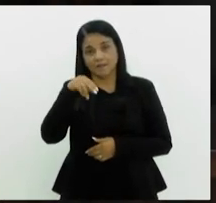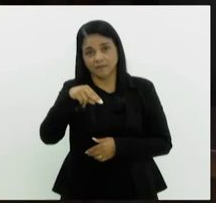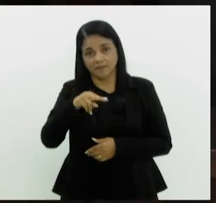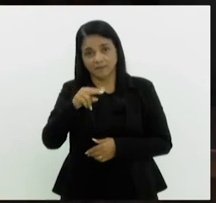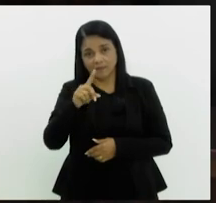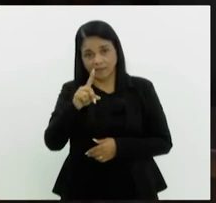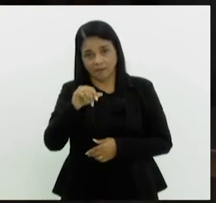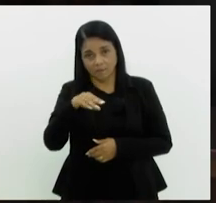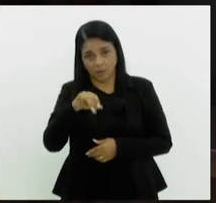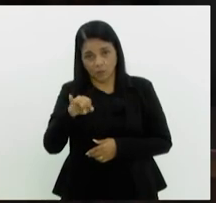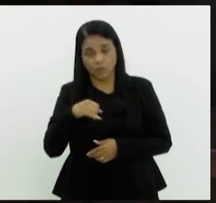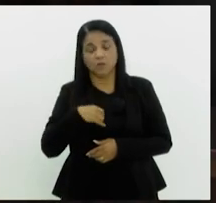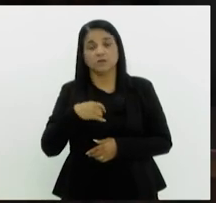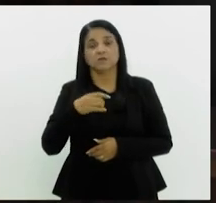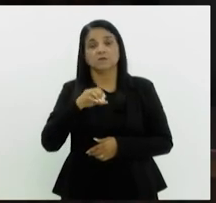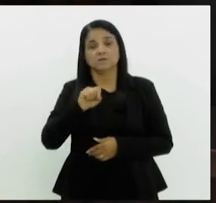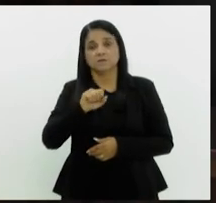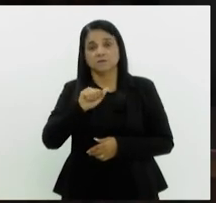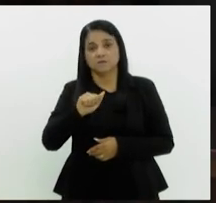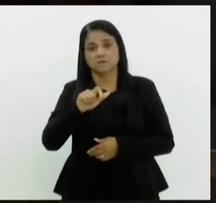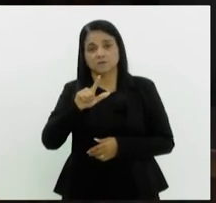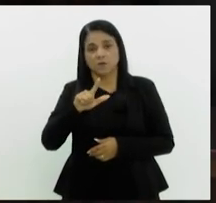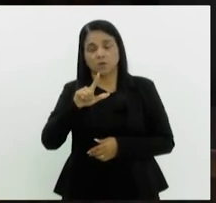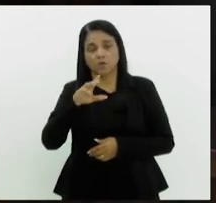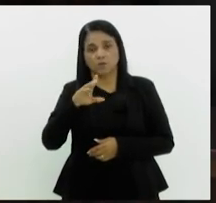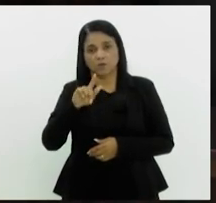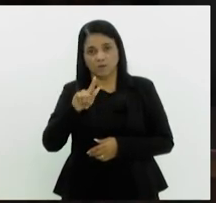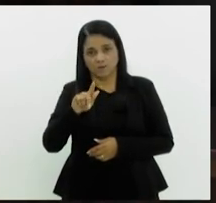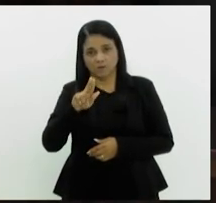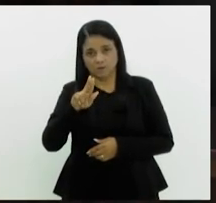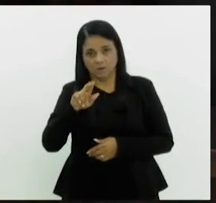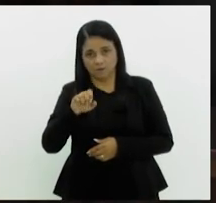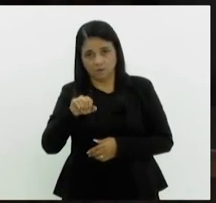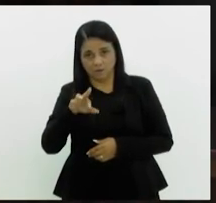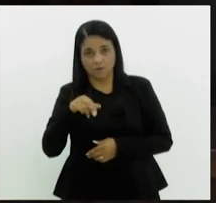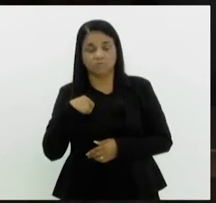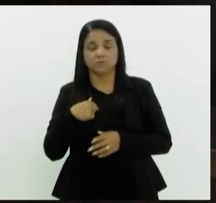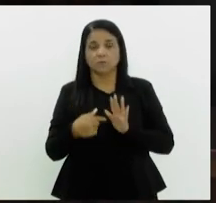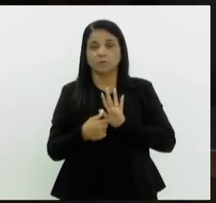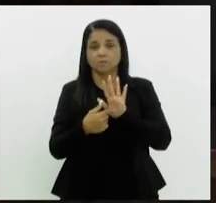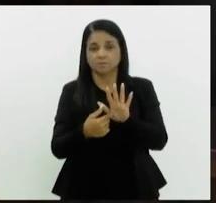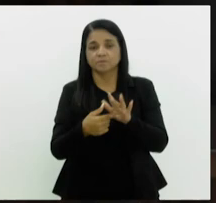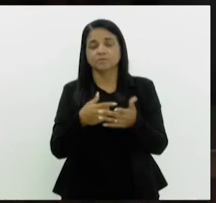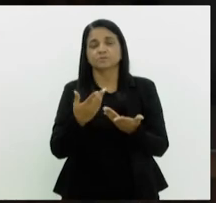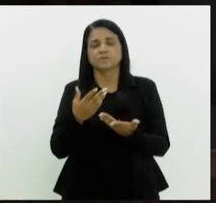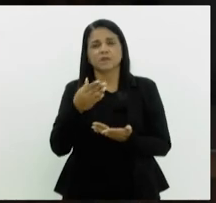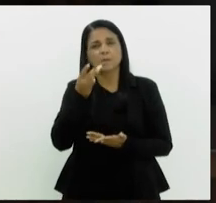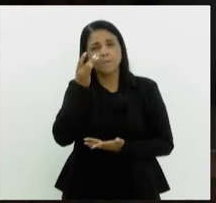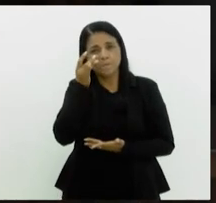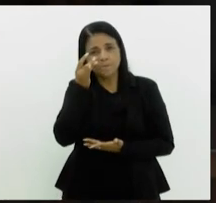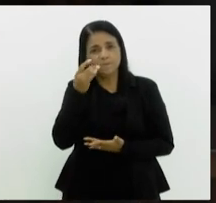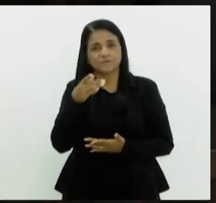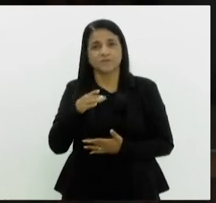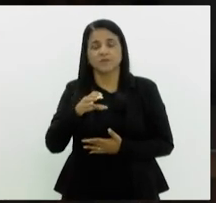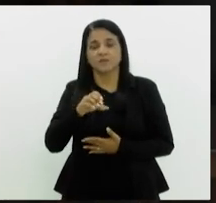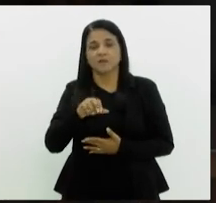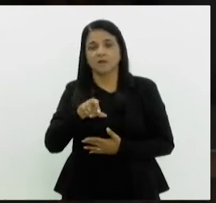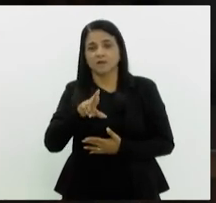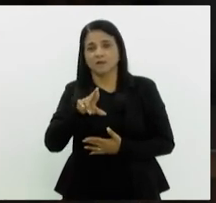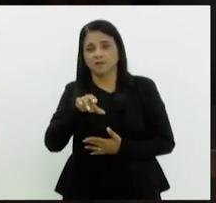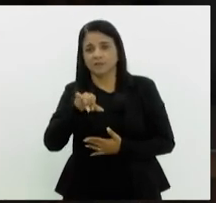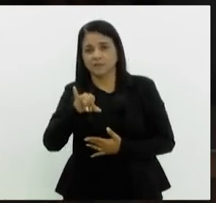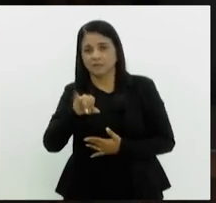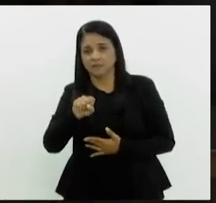Helena Teodoro. E aí eu quero ressaltar aqui a presença da Cristina